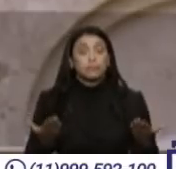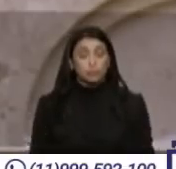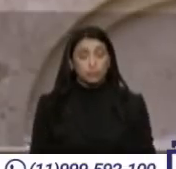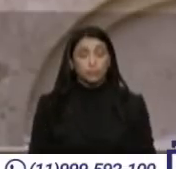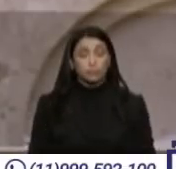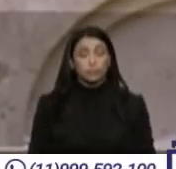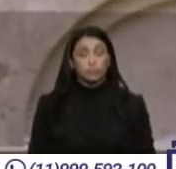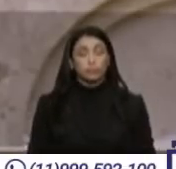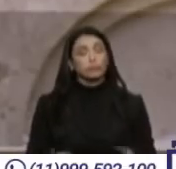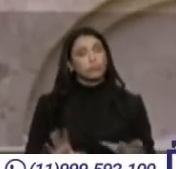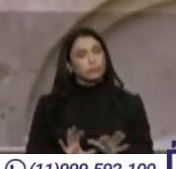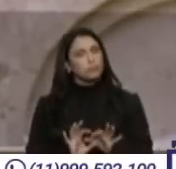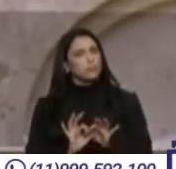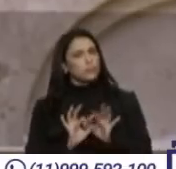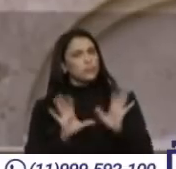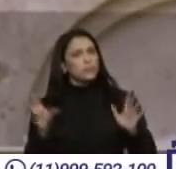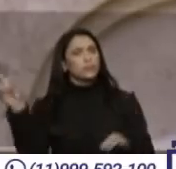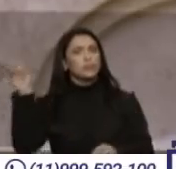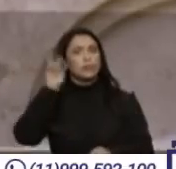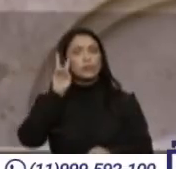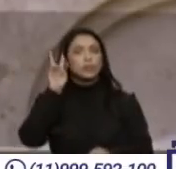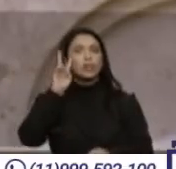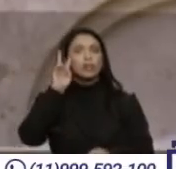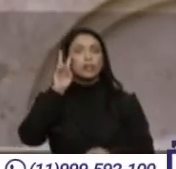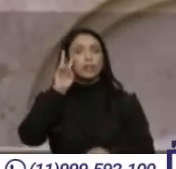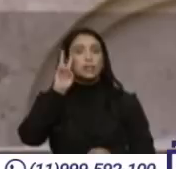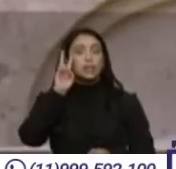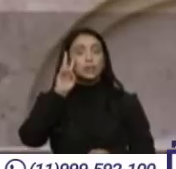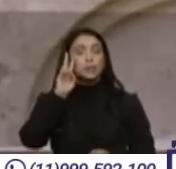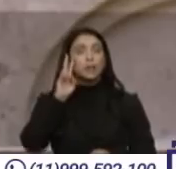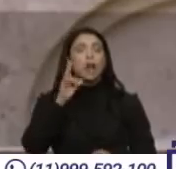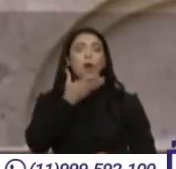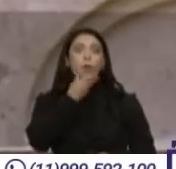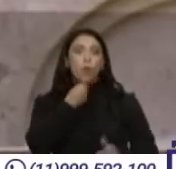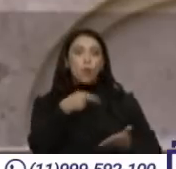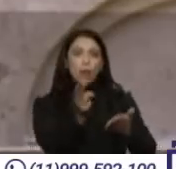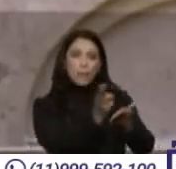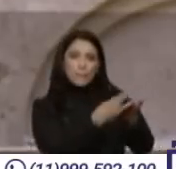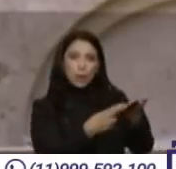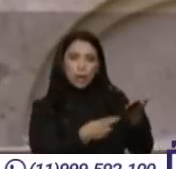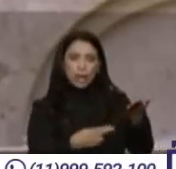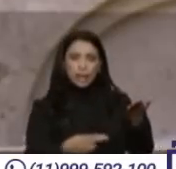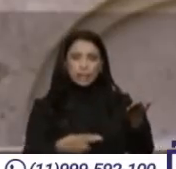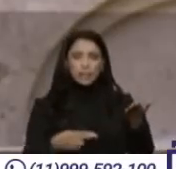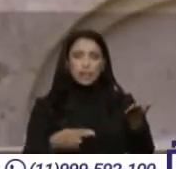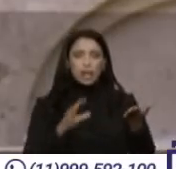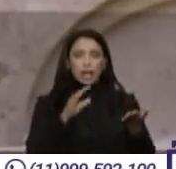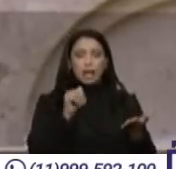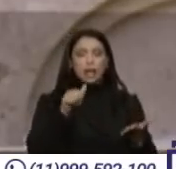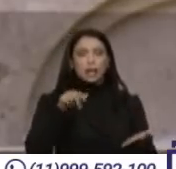Finalmente, permitam-me relembrar o nosso grande poeta Carlos Drummond de